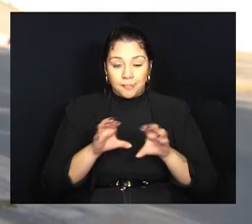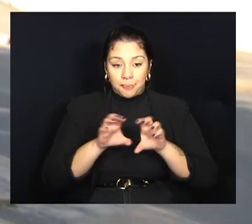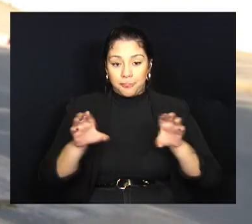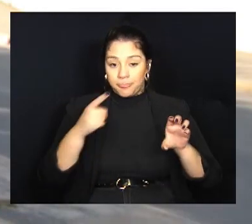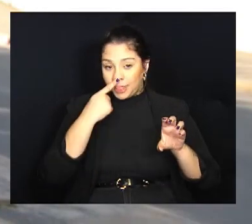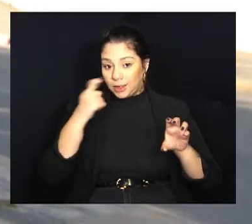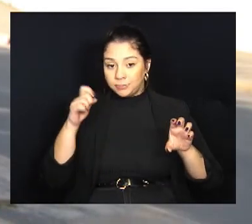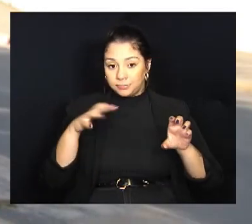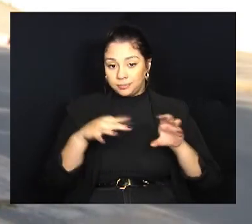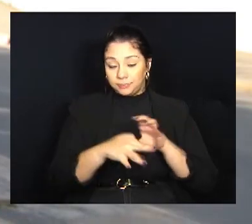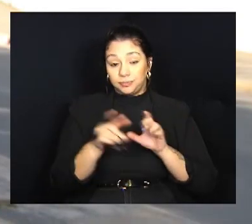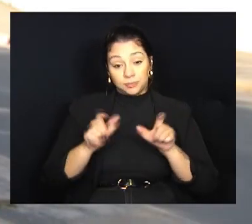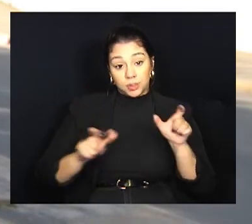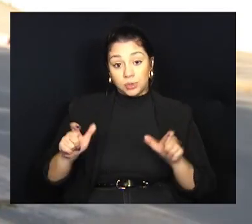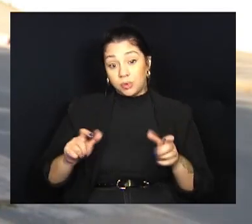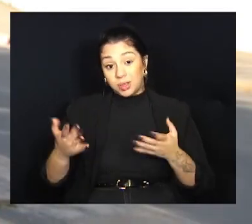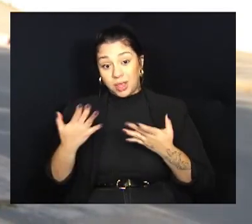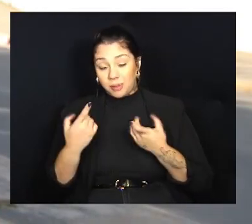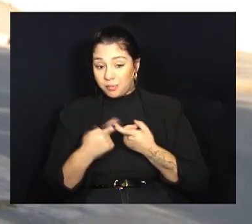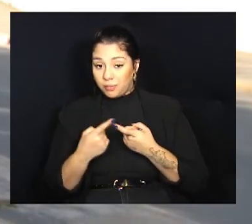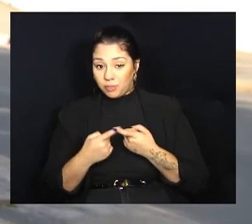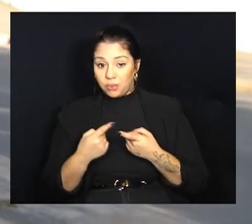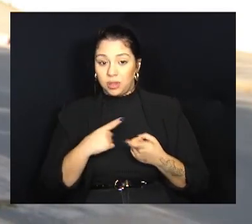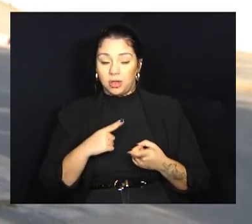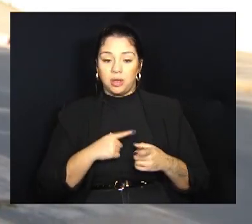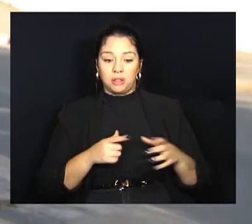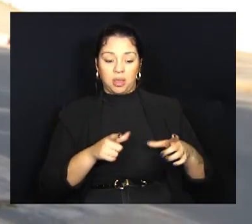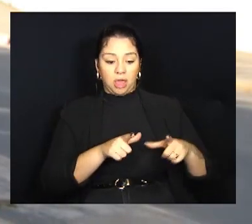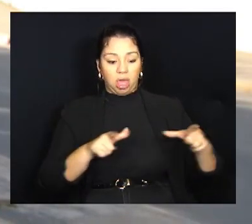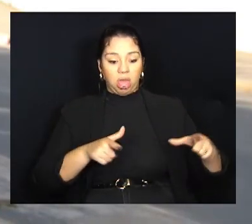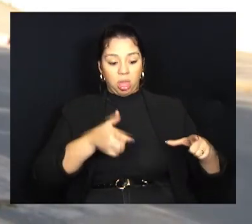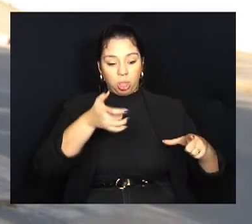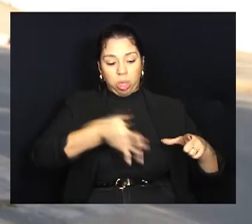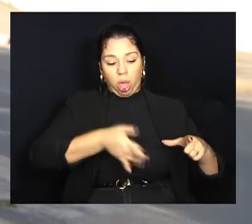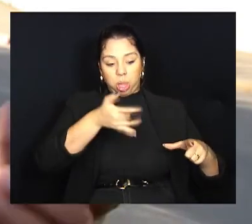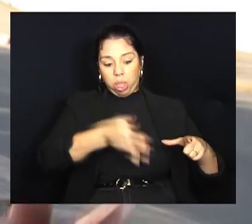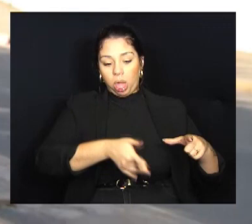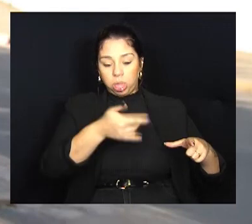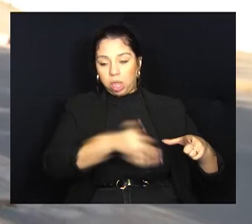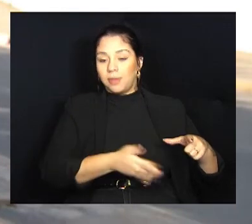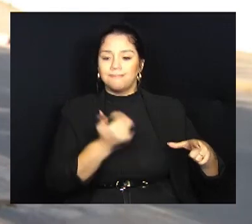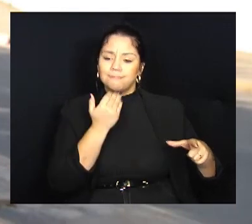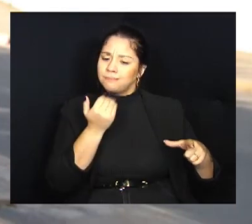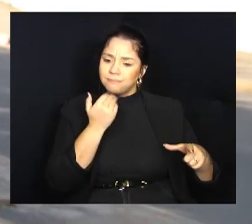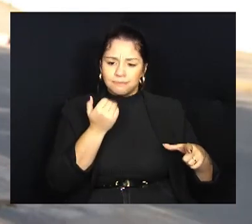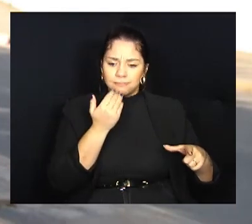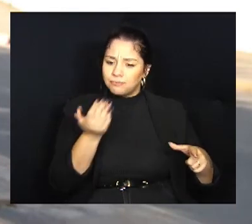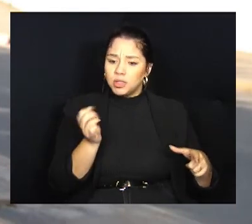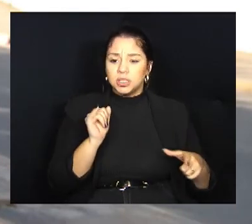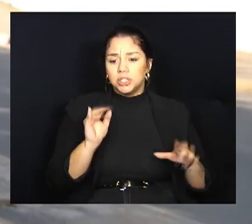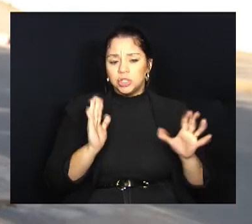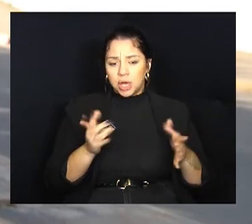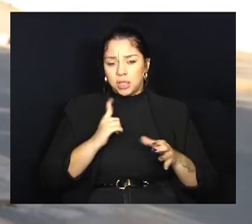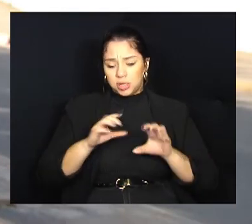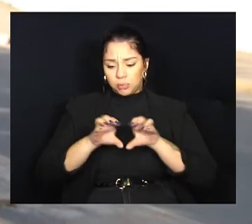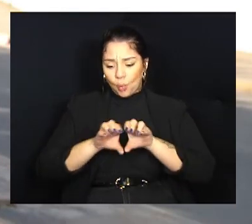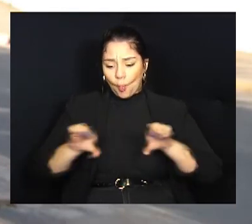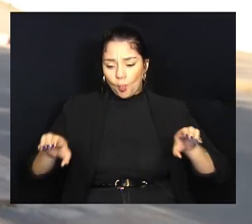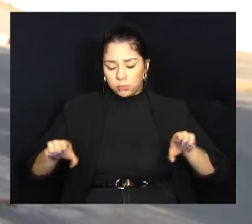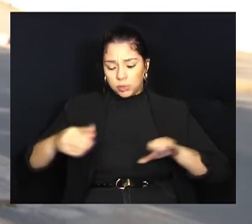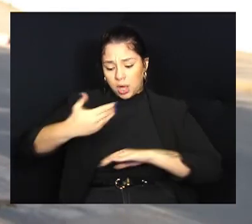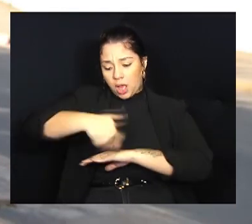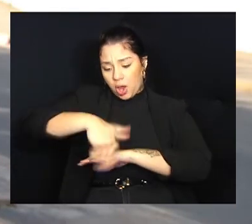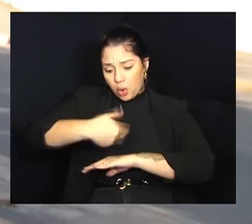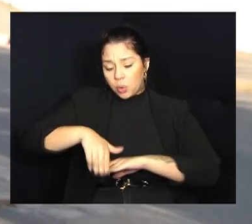tanto quer, porque ficar na fossa não dá não, né? Se já tem os dutos tudo implantado, as ruas tá tudo com esgoto,